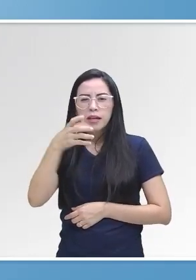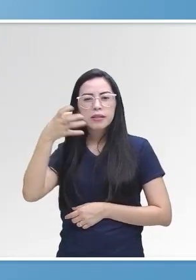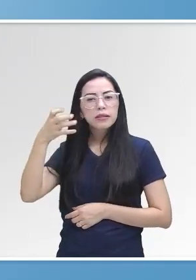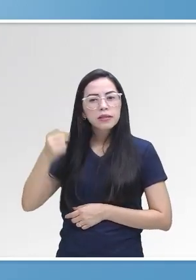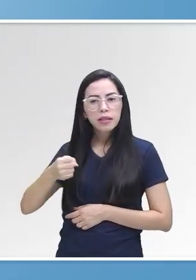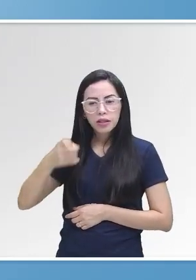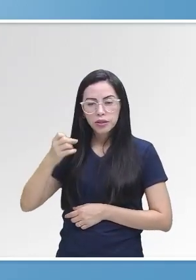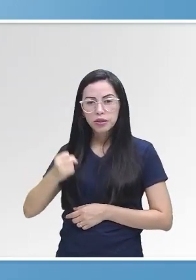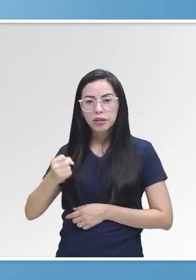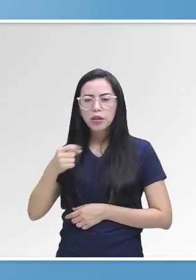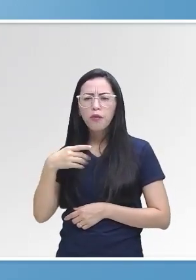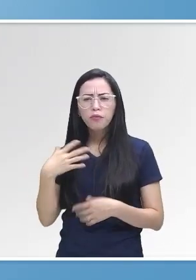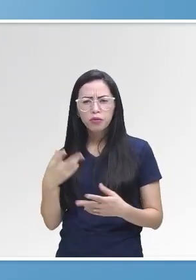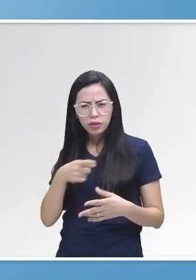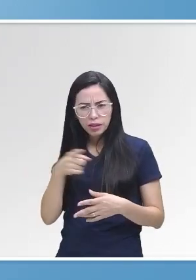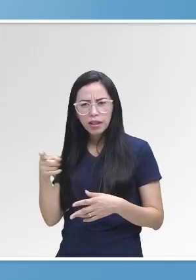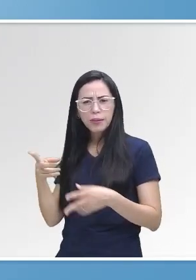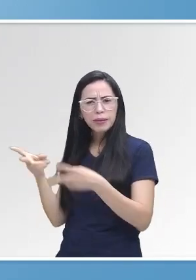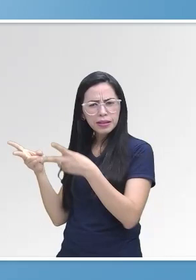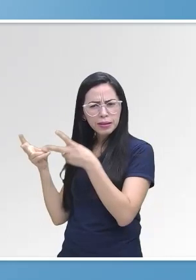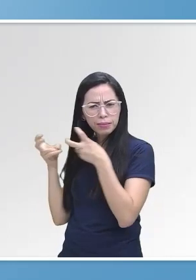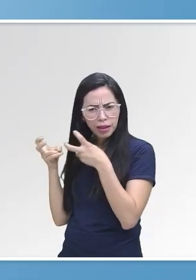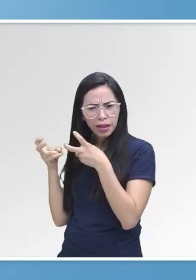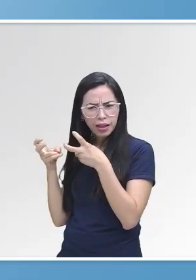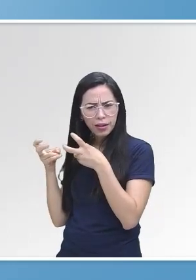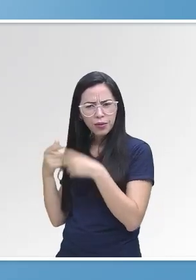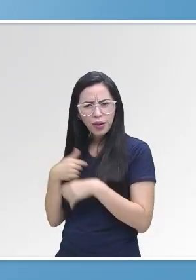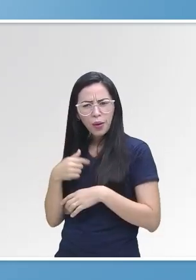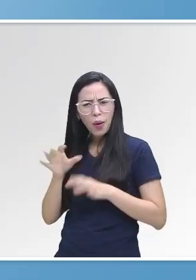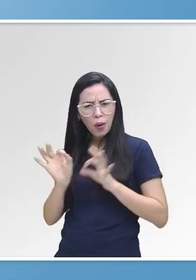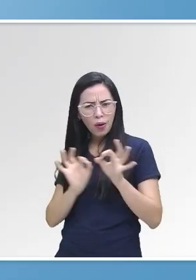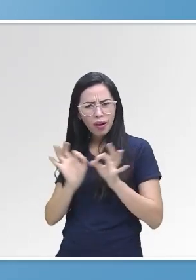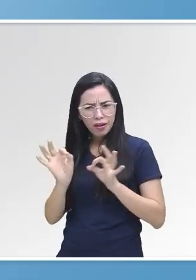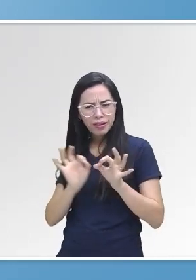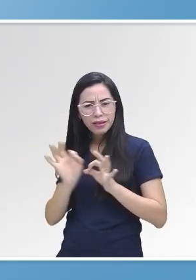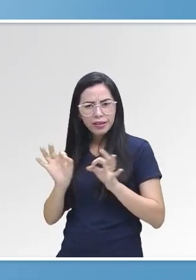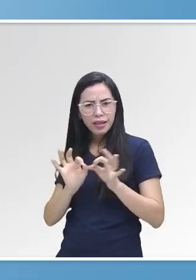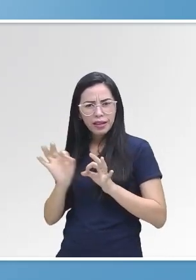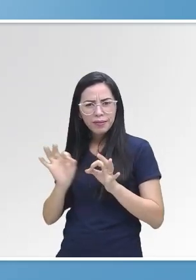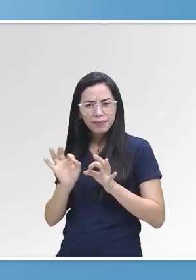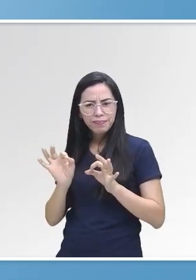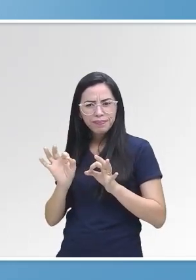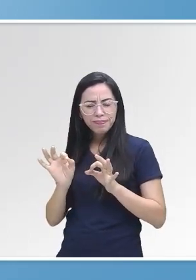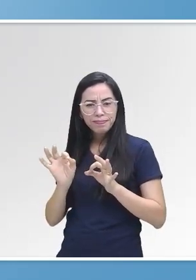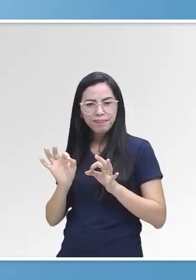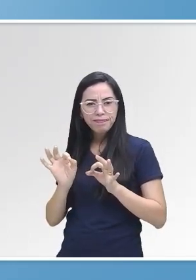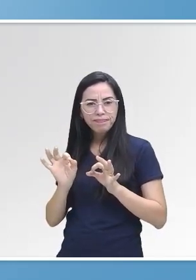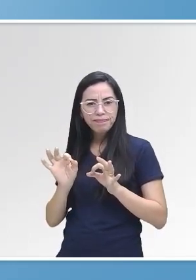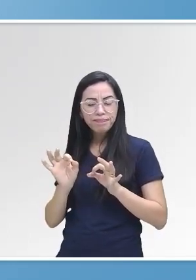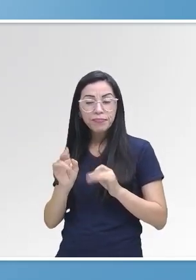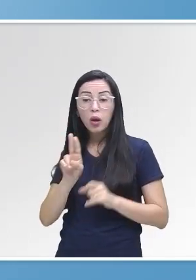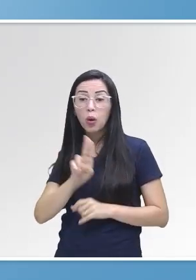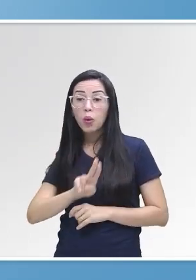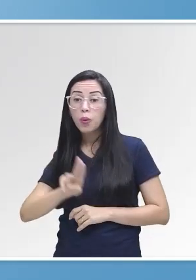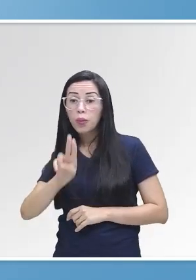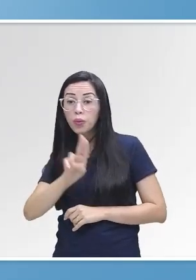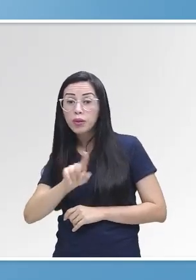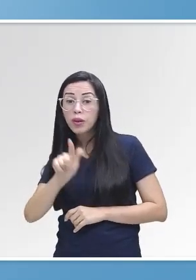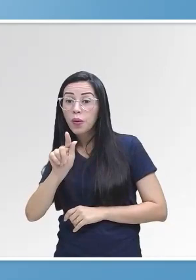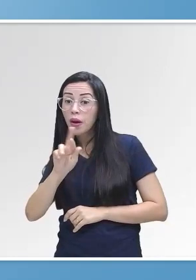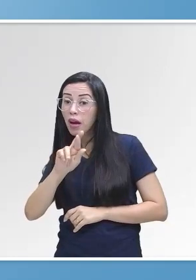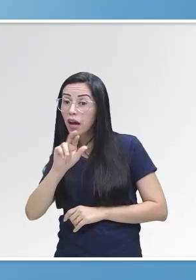vocês viram como foi que eu representei essa quantidade aí através do gráfico